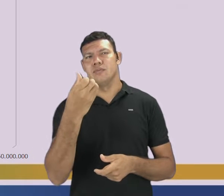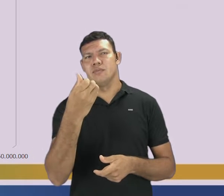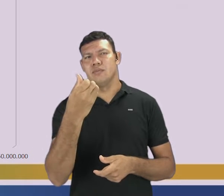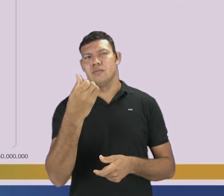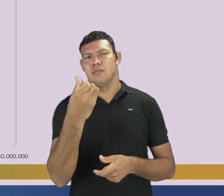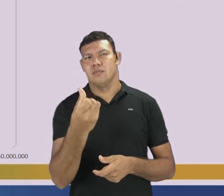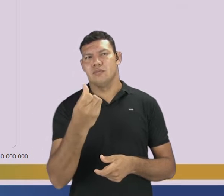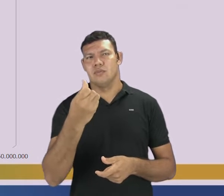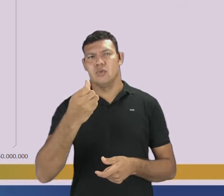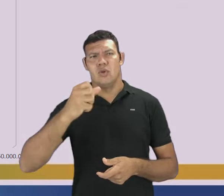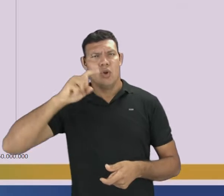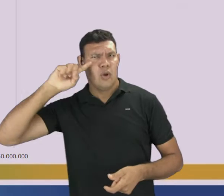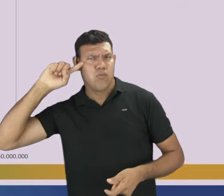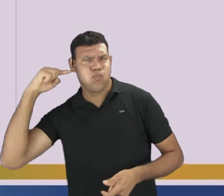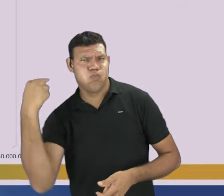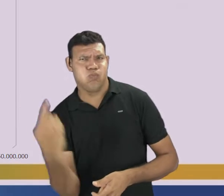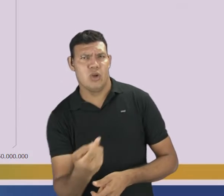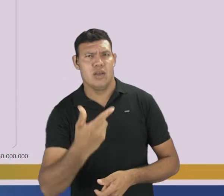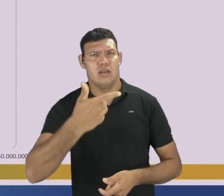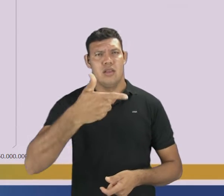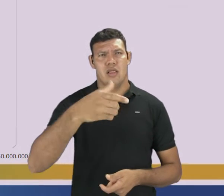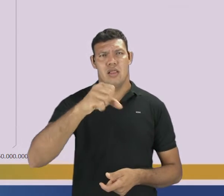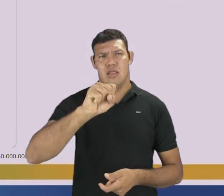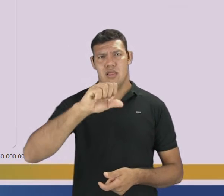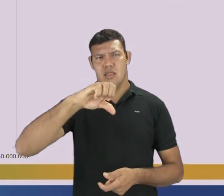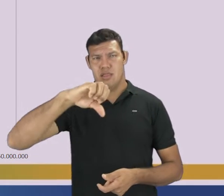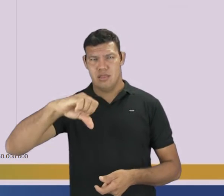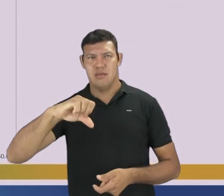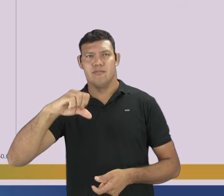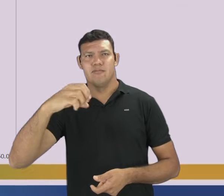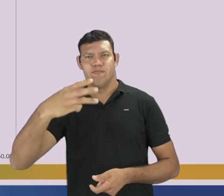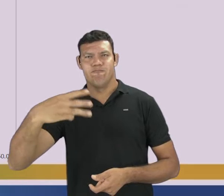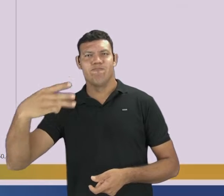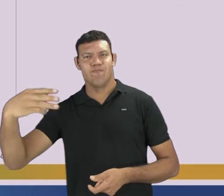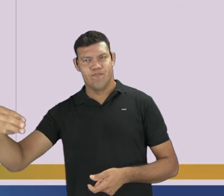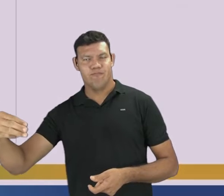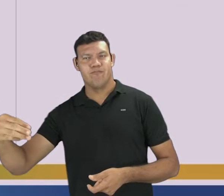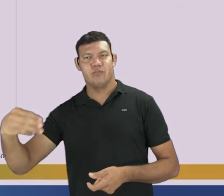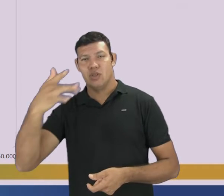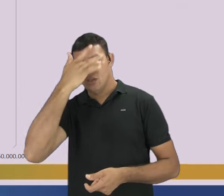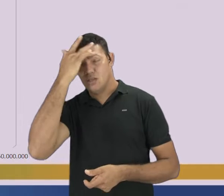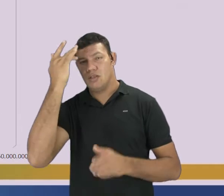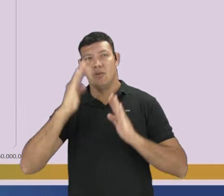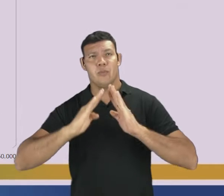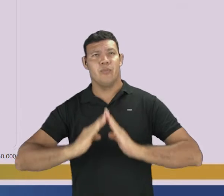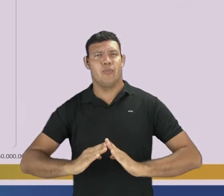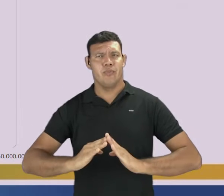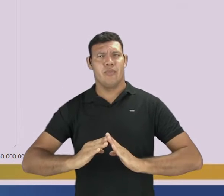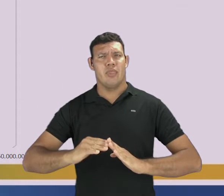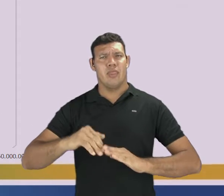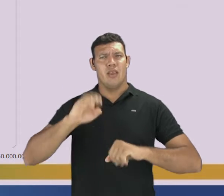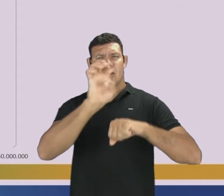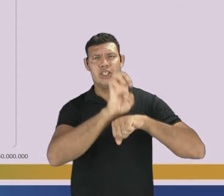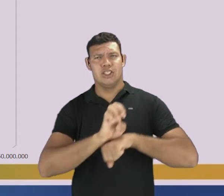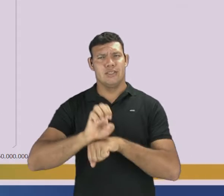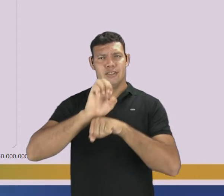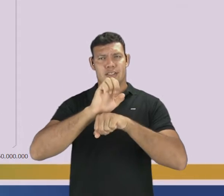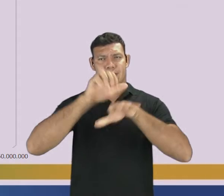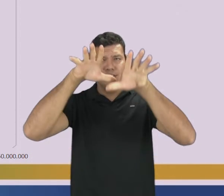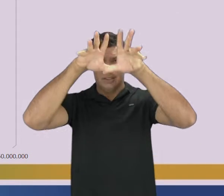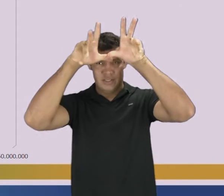46.289.333 habitantes. Já o estado do Acre, que é o nosso estado, por exemplo, ele apresenta uma população